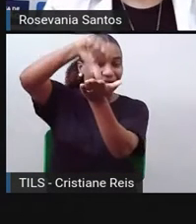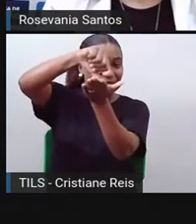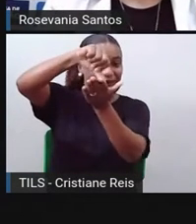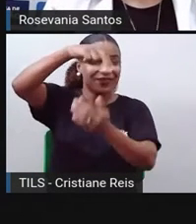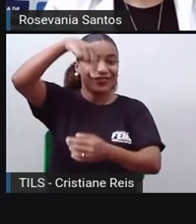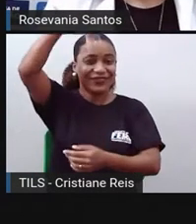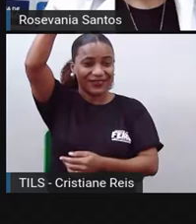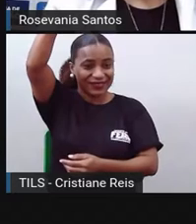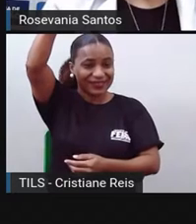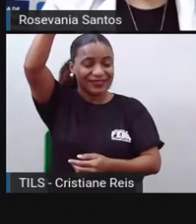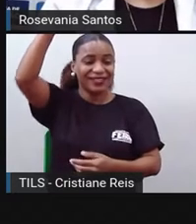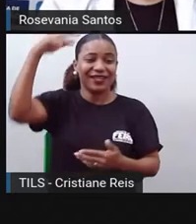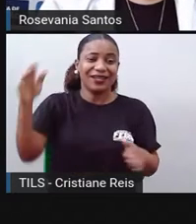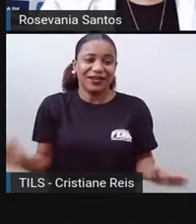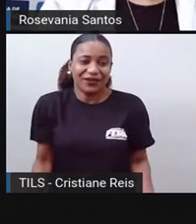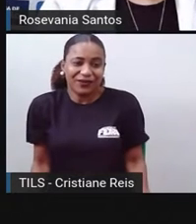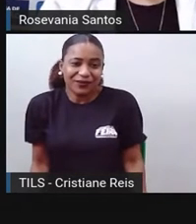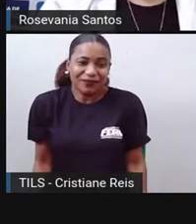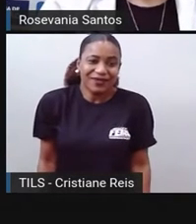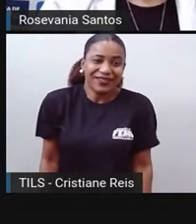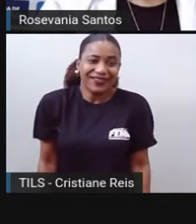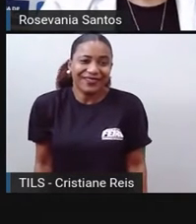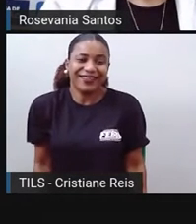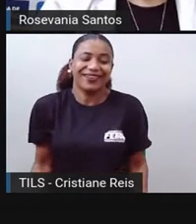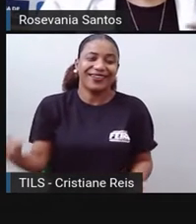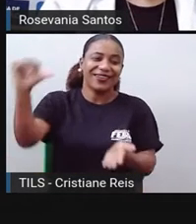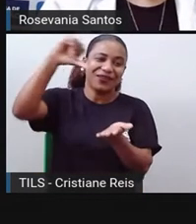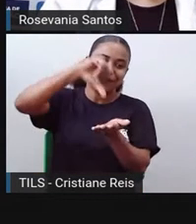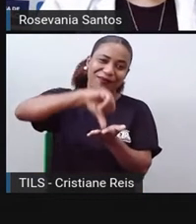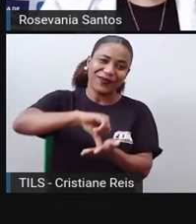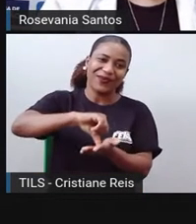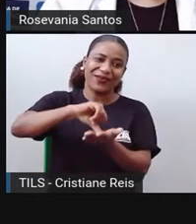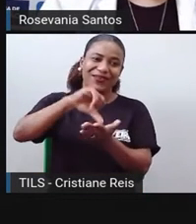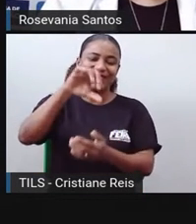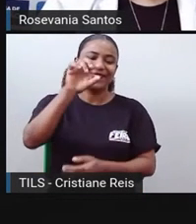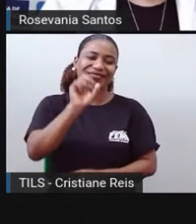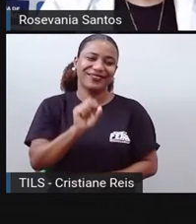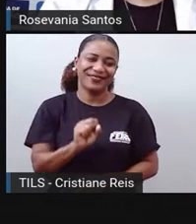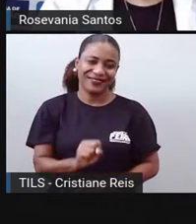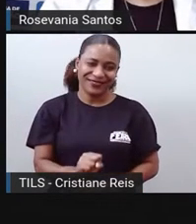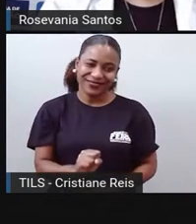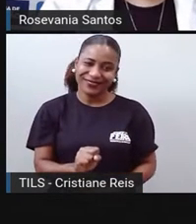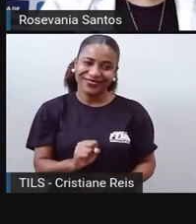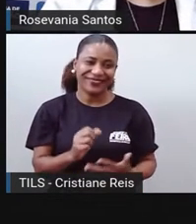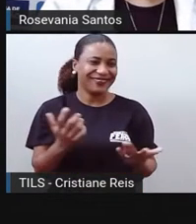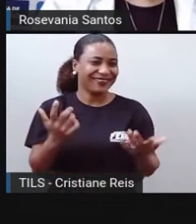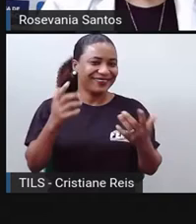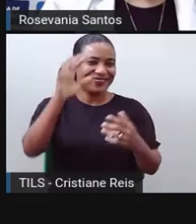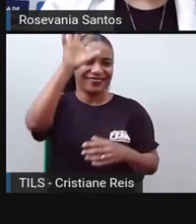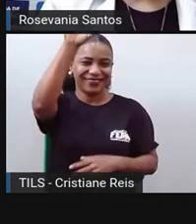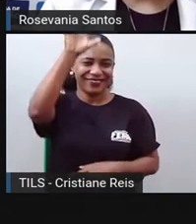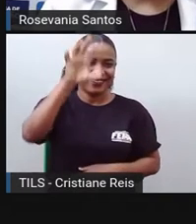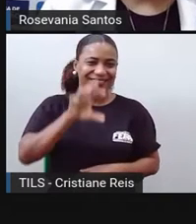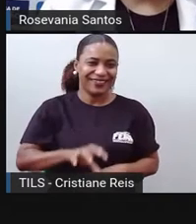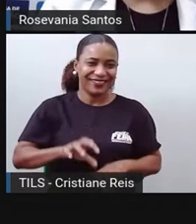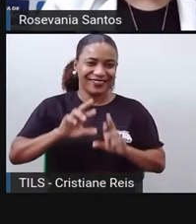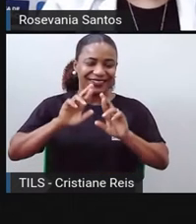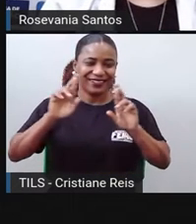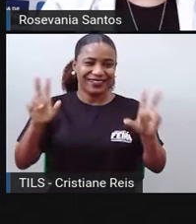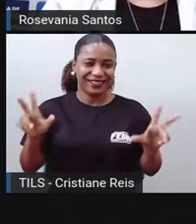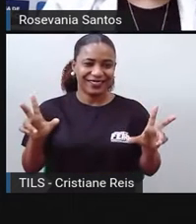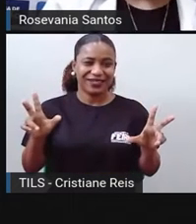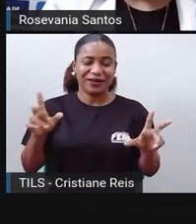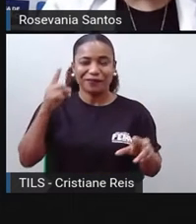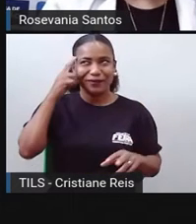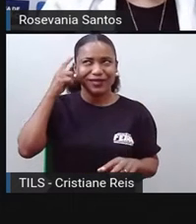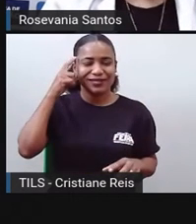espaços totalmente opostos. A maioria, né, das pessoas, às vezes, quando a gente está dando aula, diz assim: ah, mas os pinguins, eles andam devagarzinho.